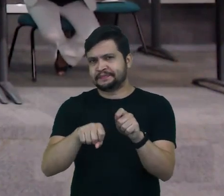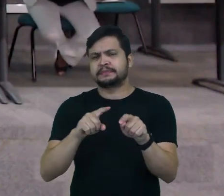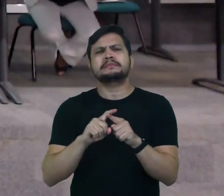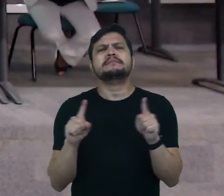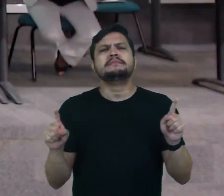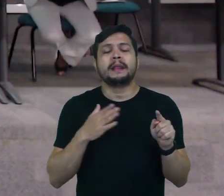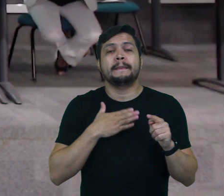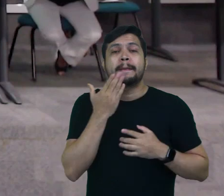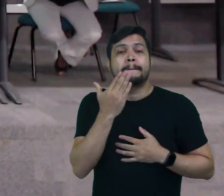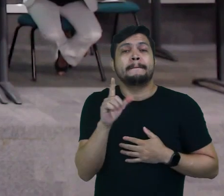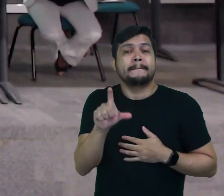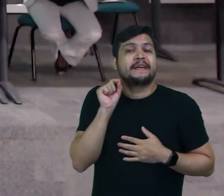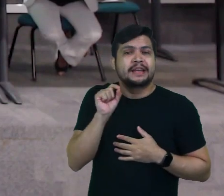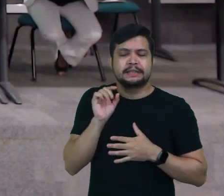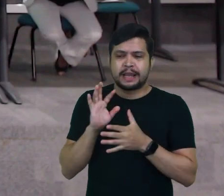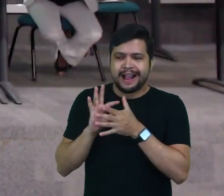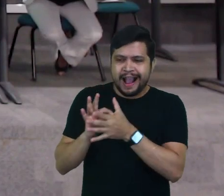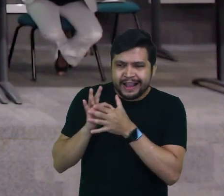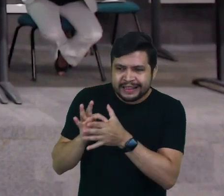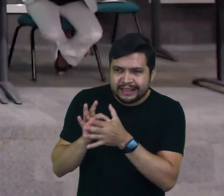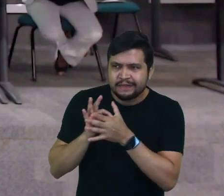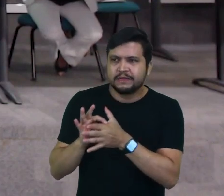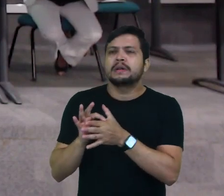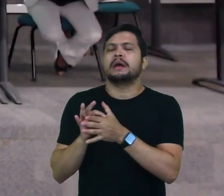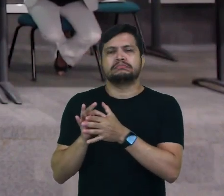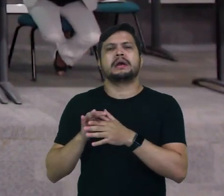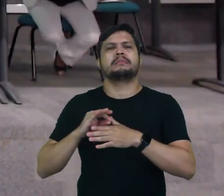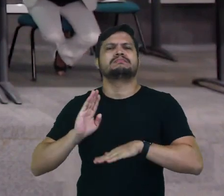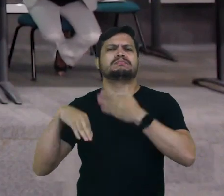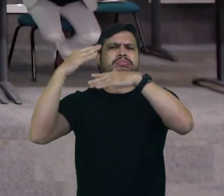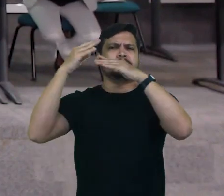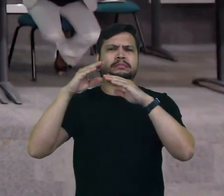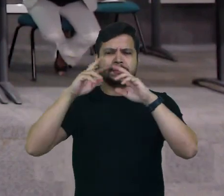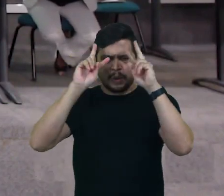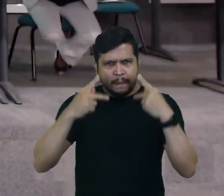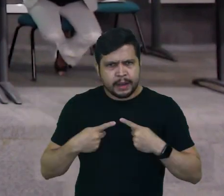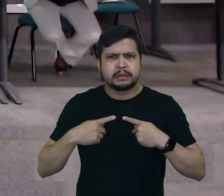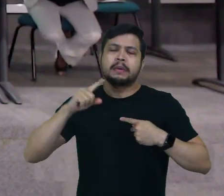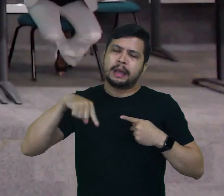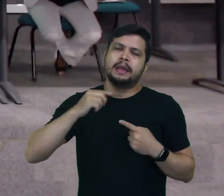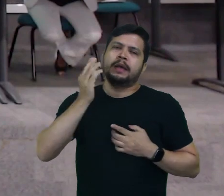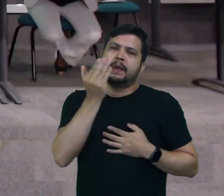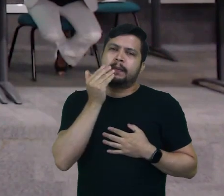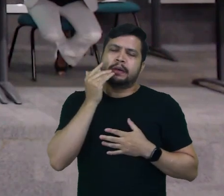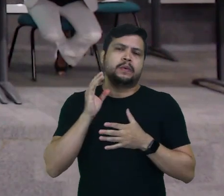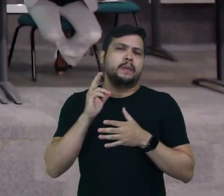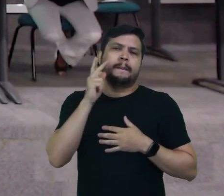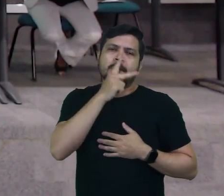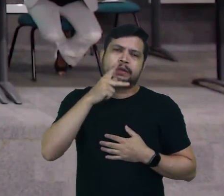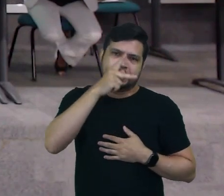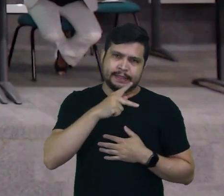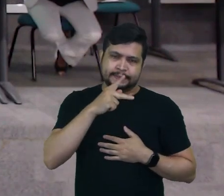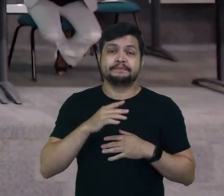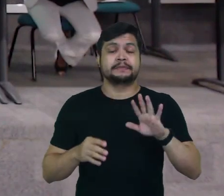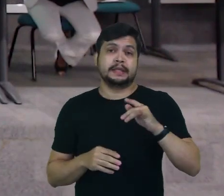Mas assim, a minha preferência carnívora da evolução da espécie humana é consumindo